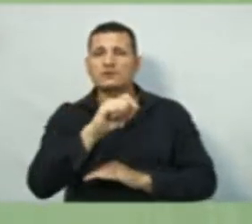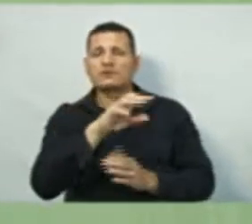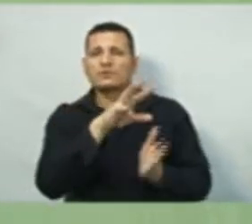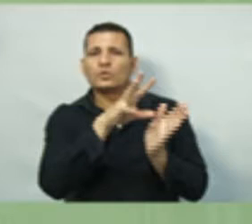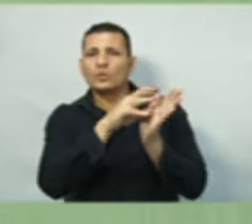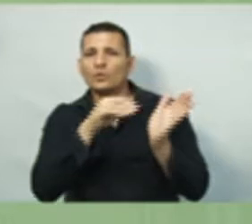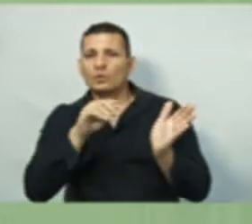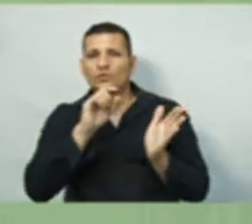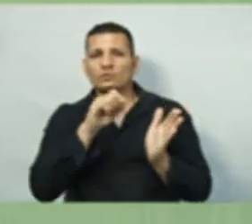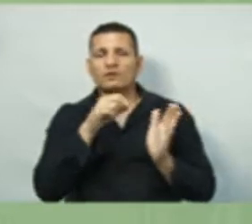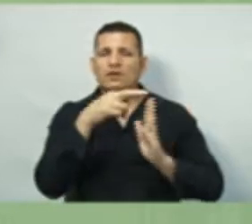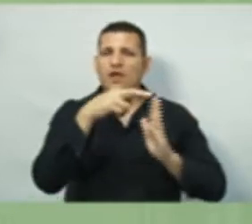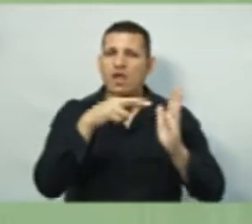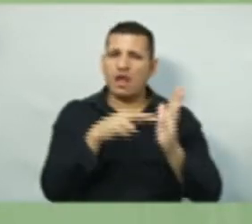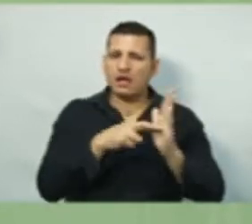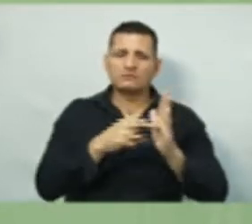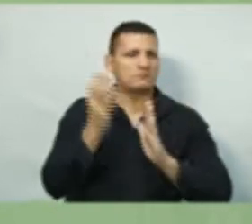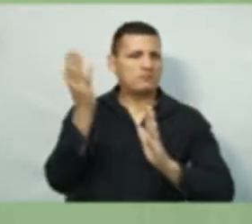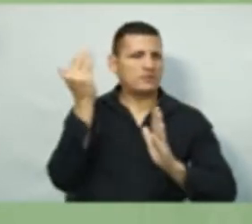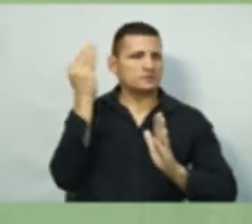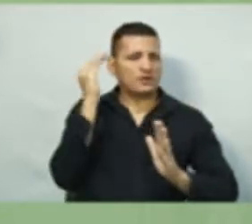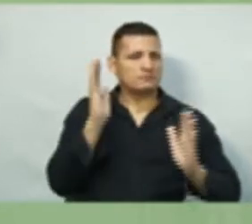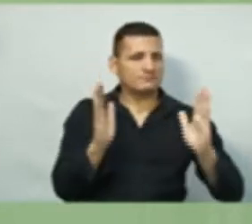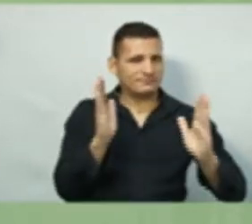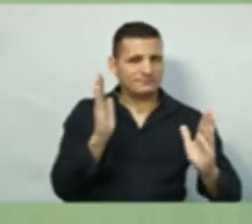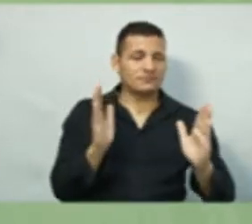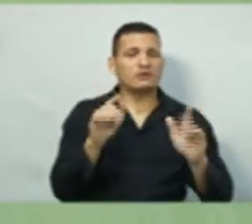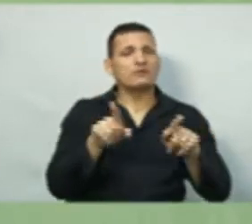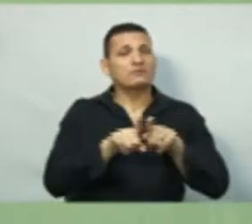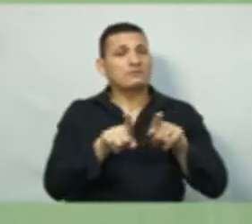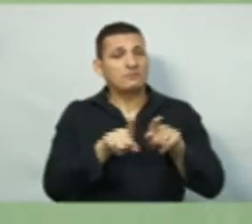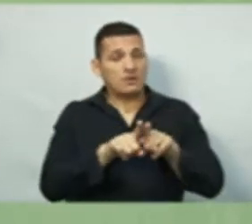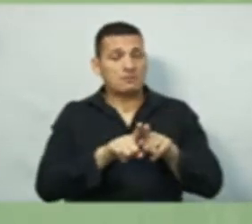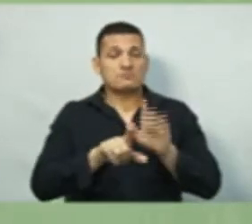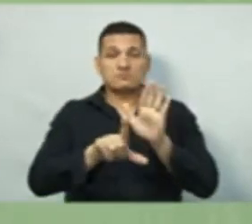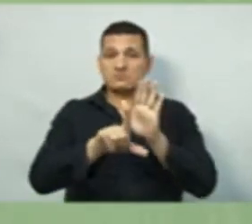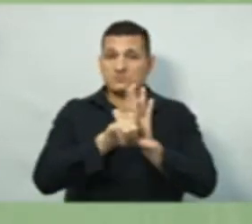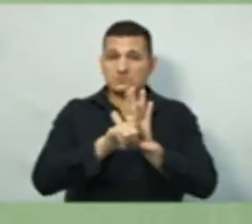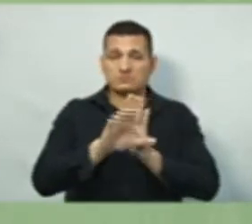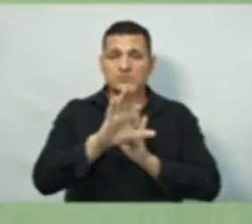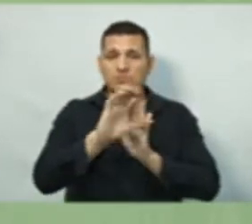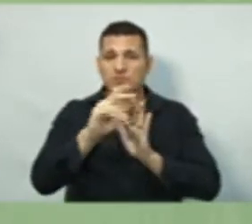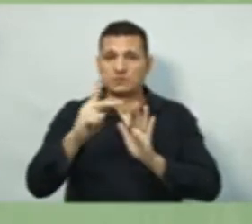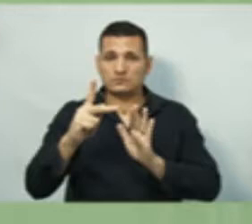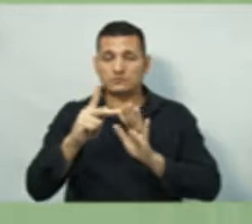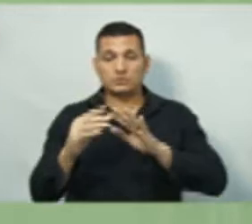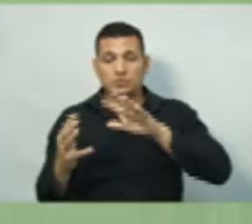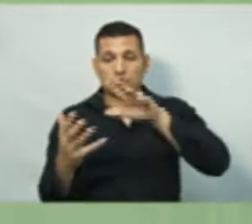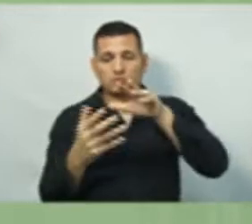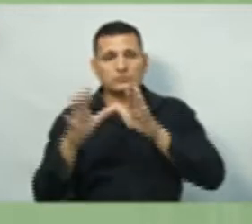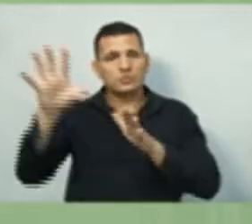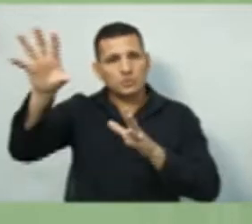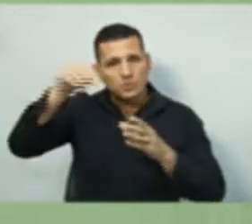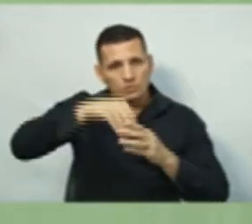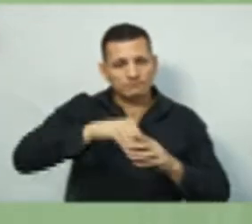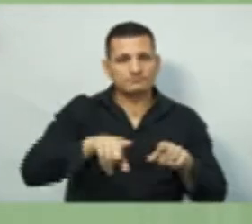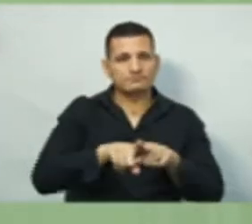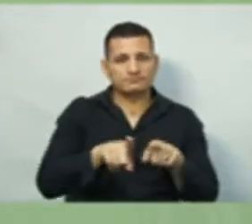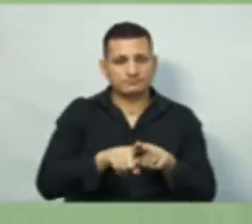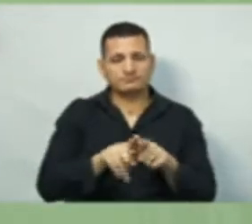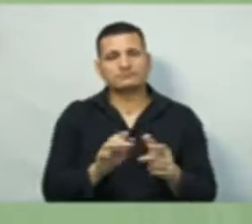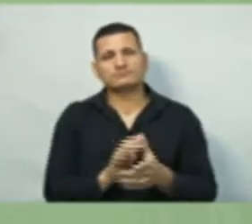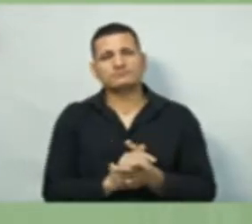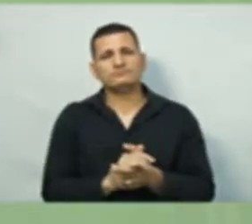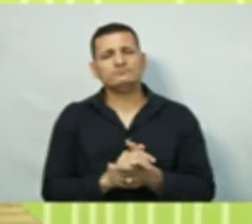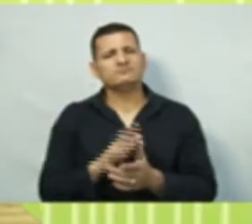à época e também em parte da legislação cooperativista existente no mundo. Nós vimos que a